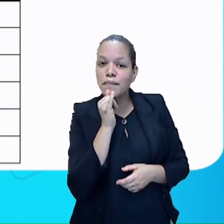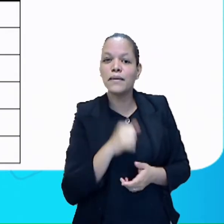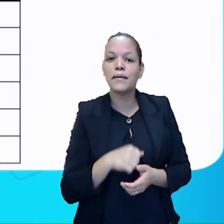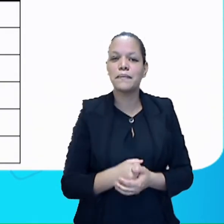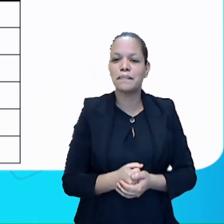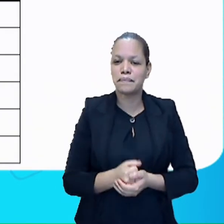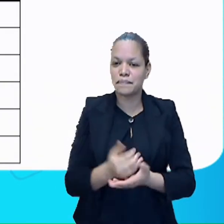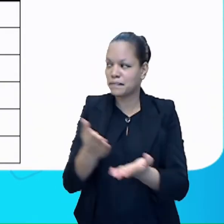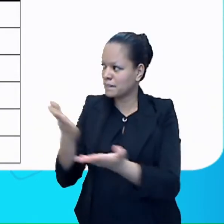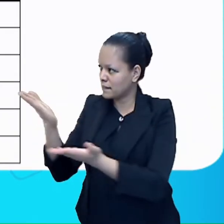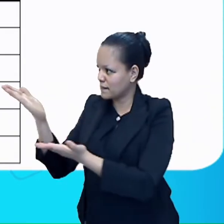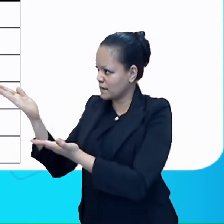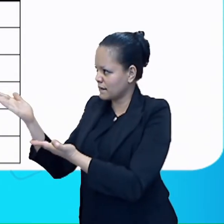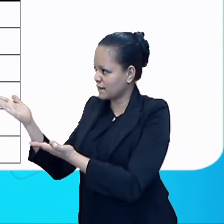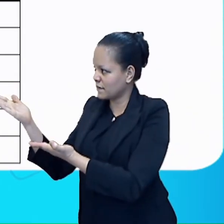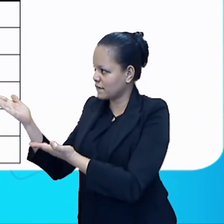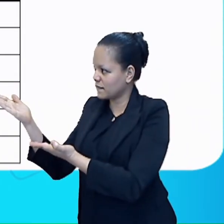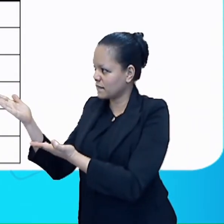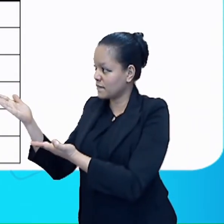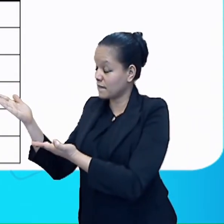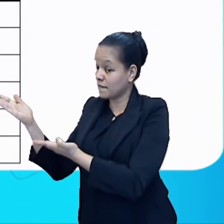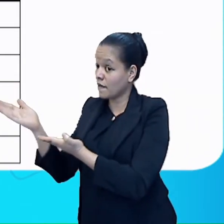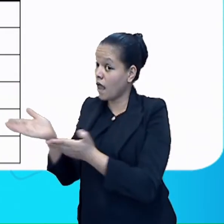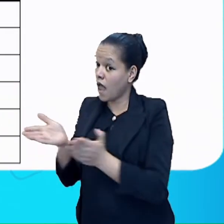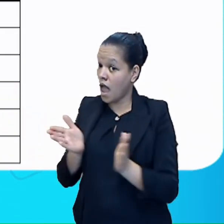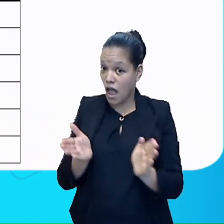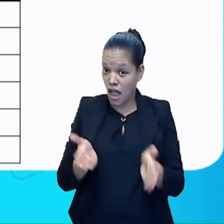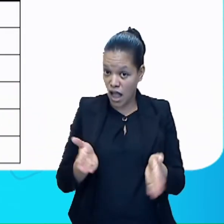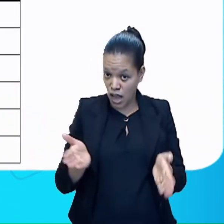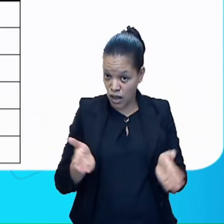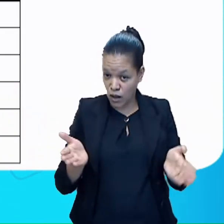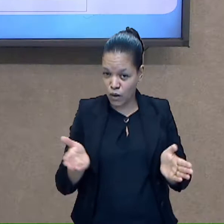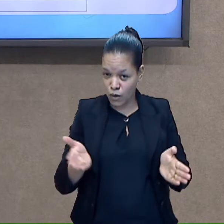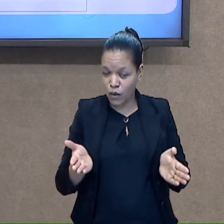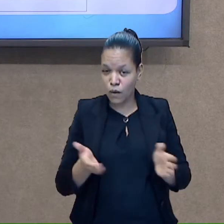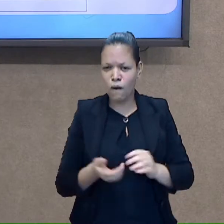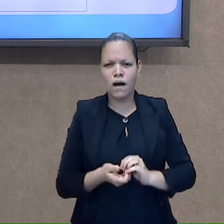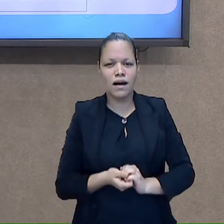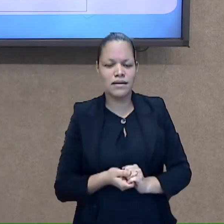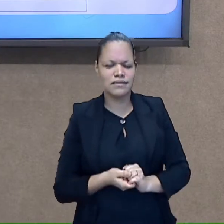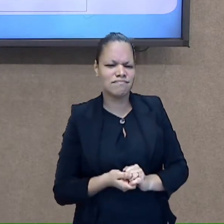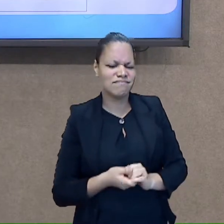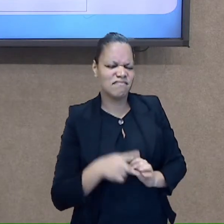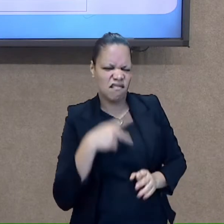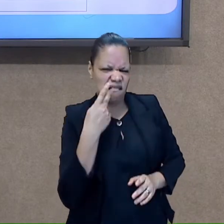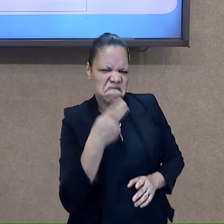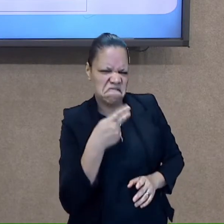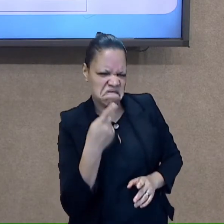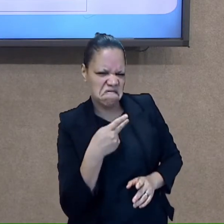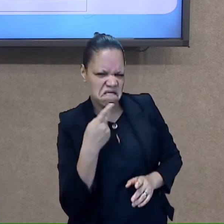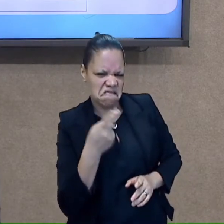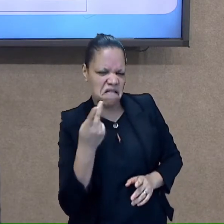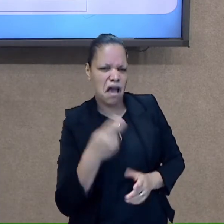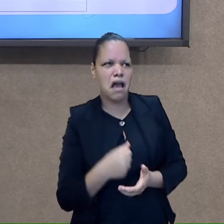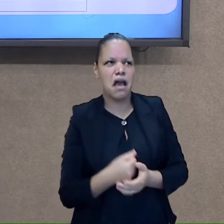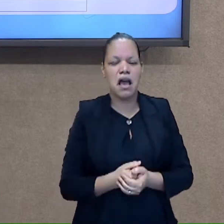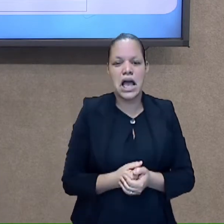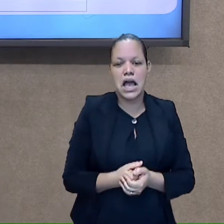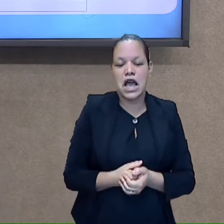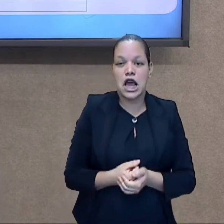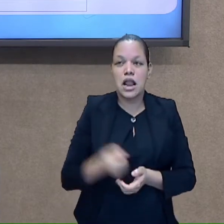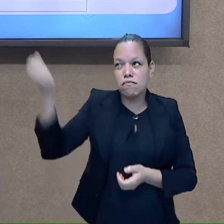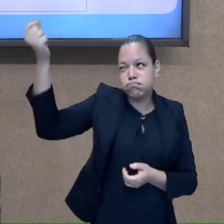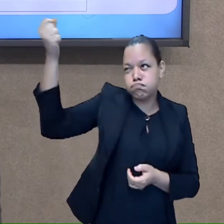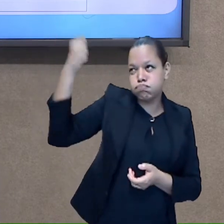estava e pote. Só que a gente fala estrela no normal. A gente não fala assim, eu vi